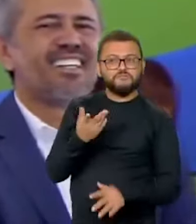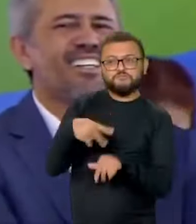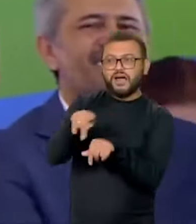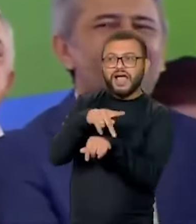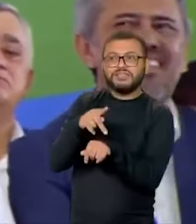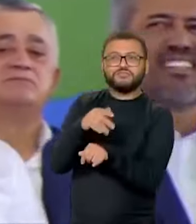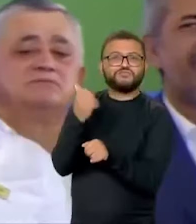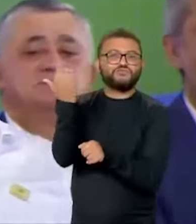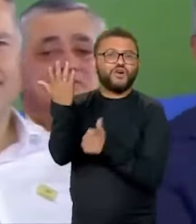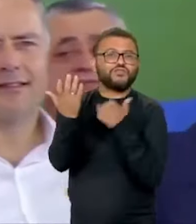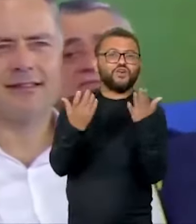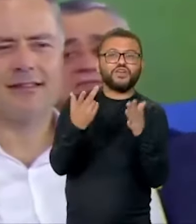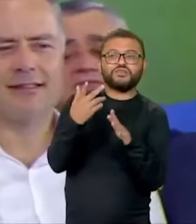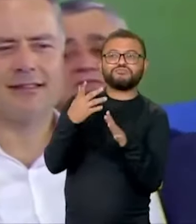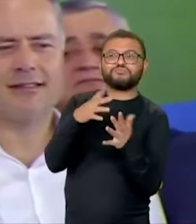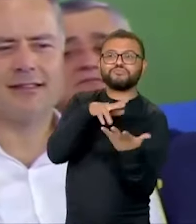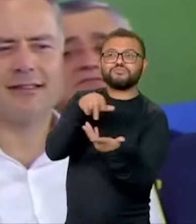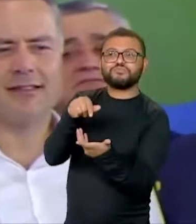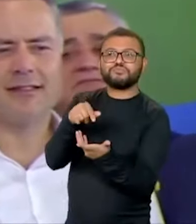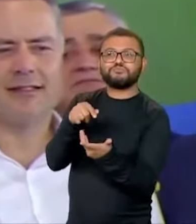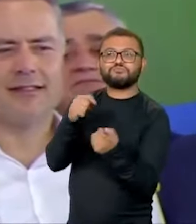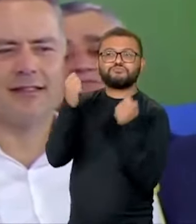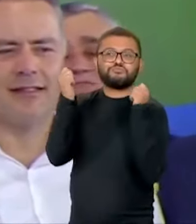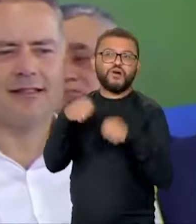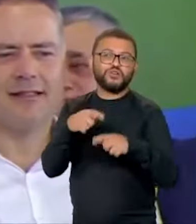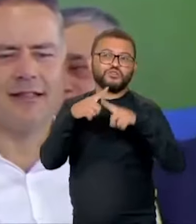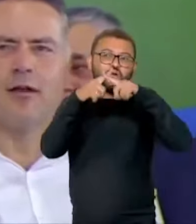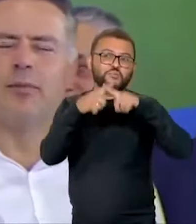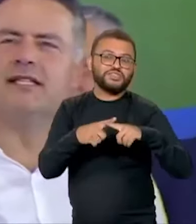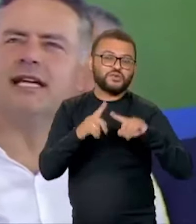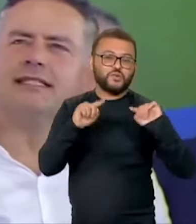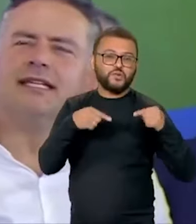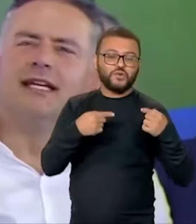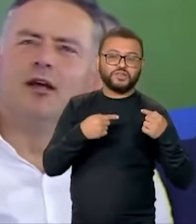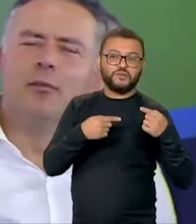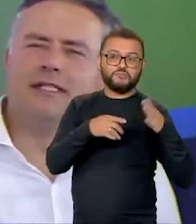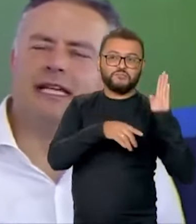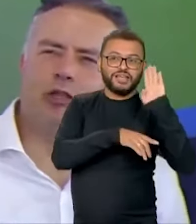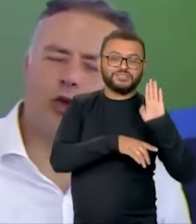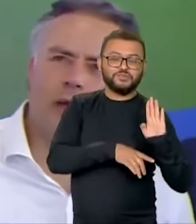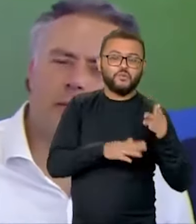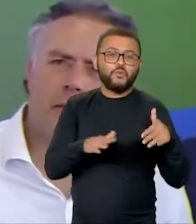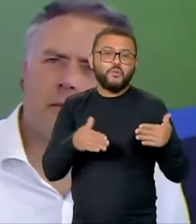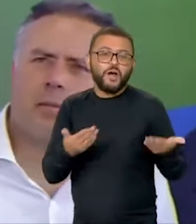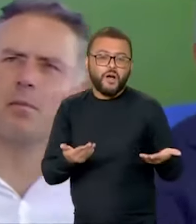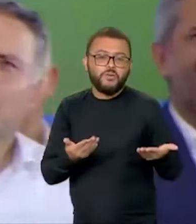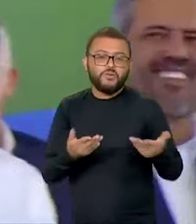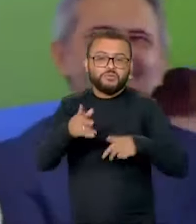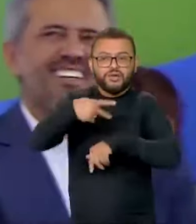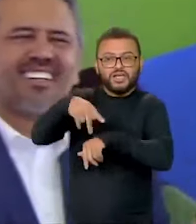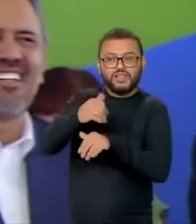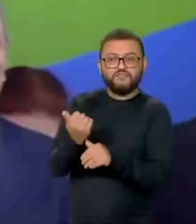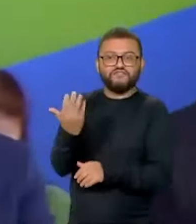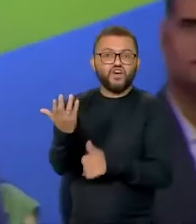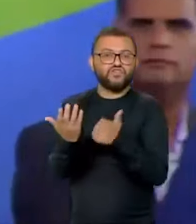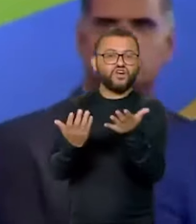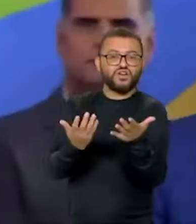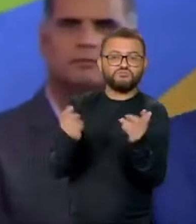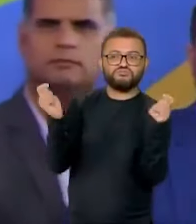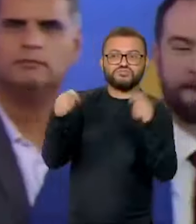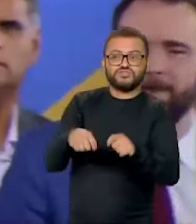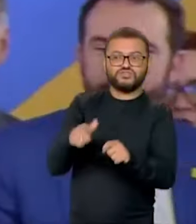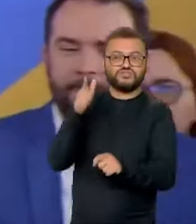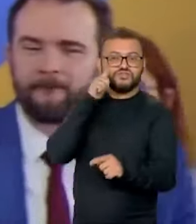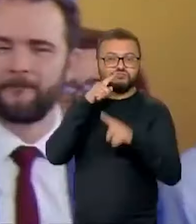do mundo que pode competir com o Brasil? Qual é o país do mundo que tem condições